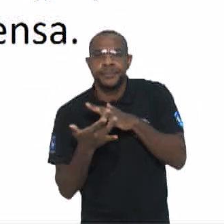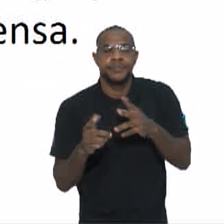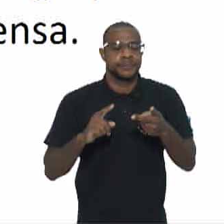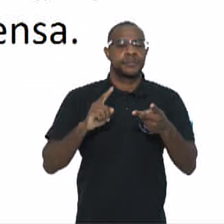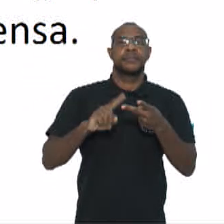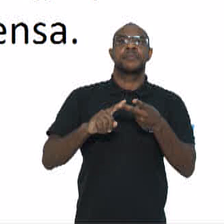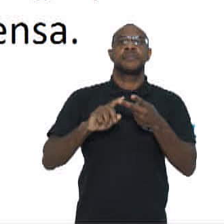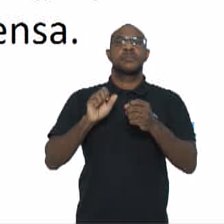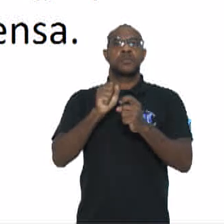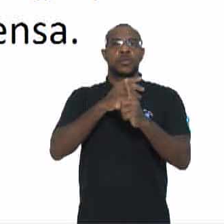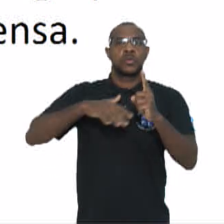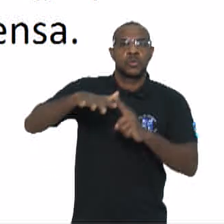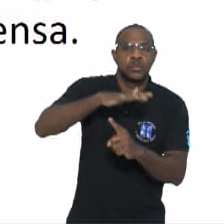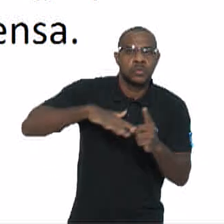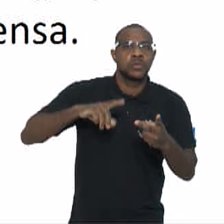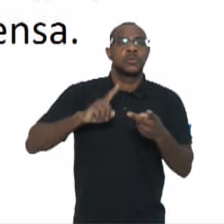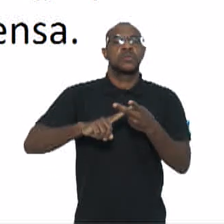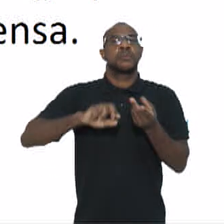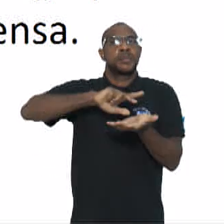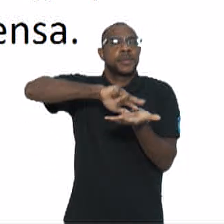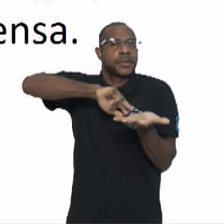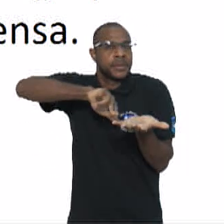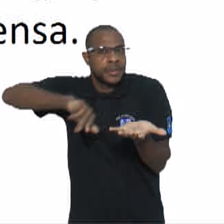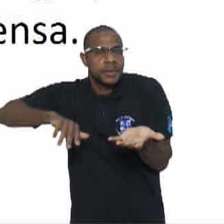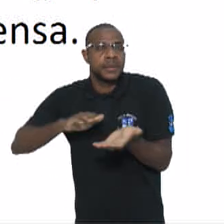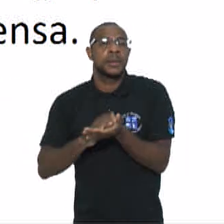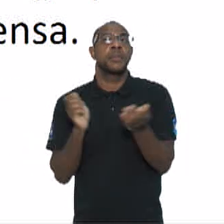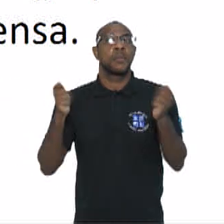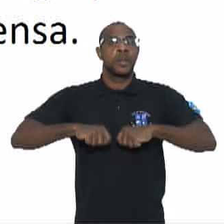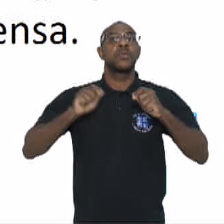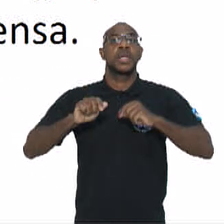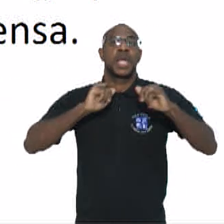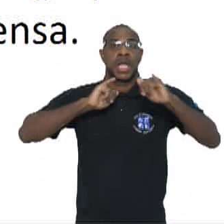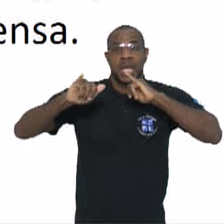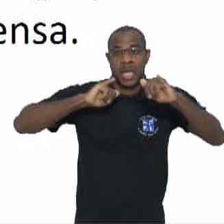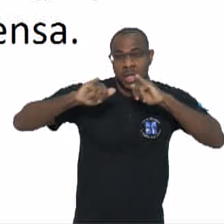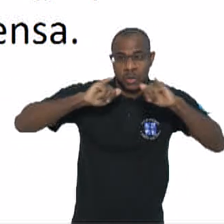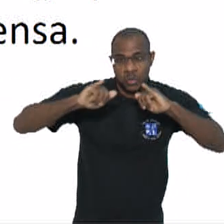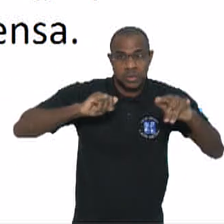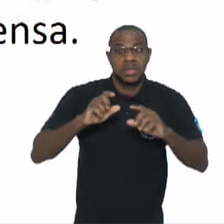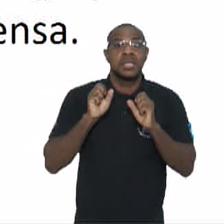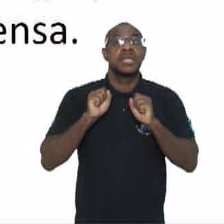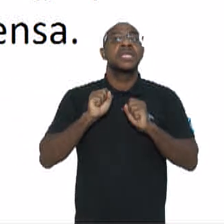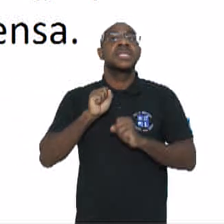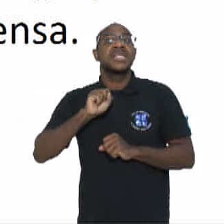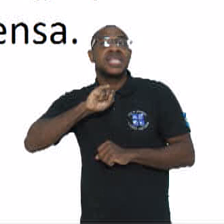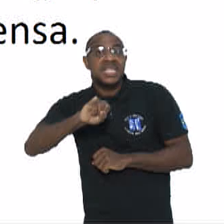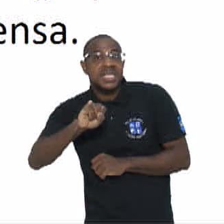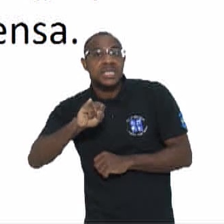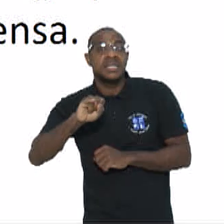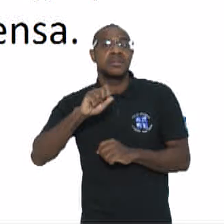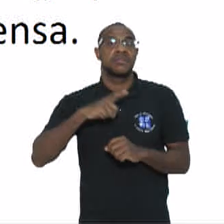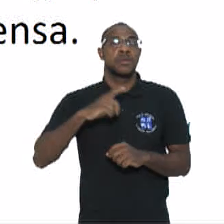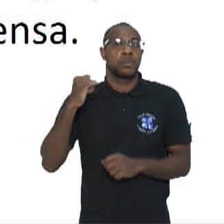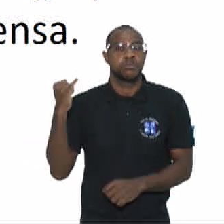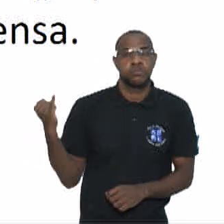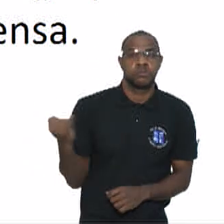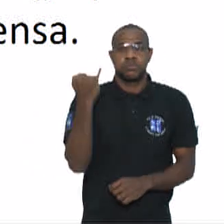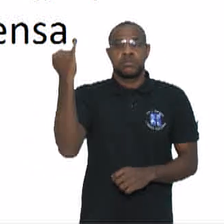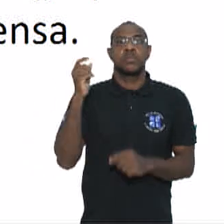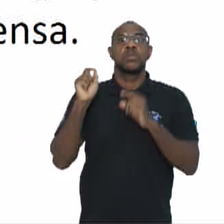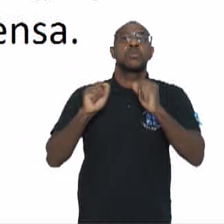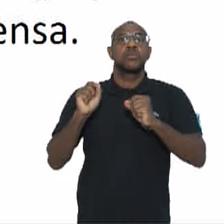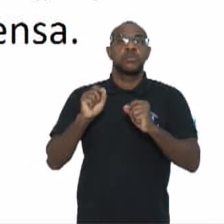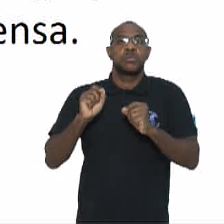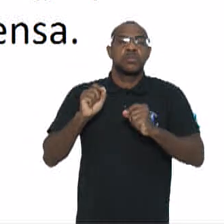econômicos, culturais, naturais e outros podem ser notícia se afetarem indivíduos ou grupos